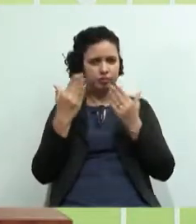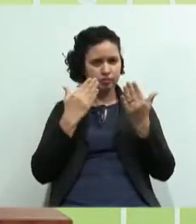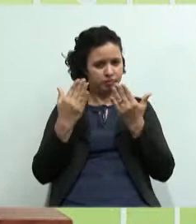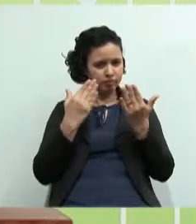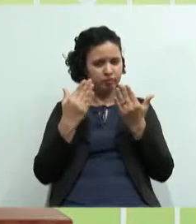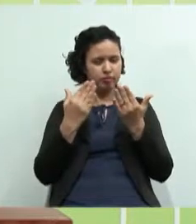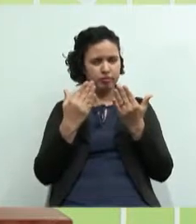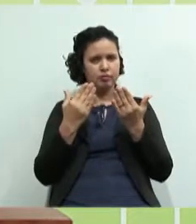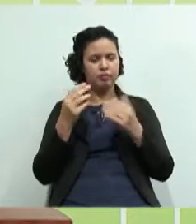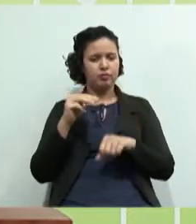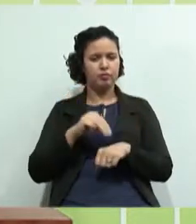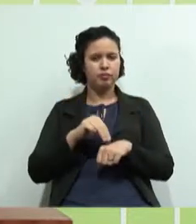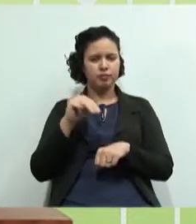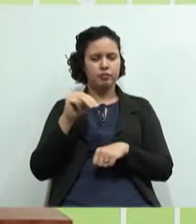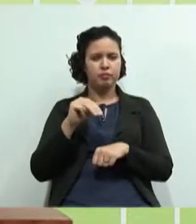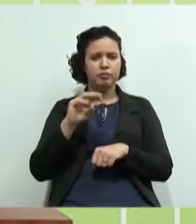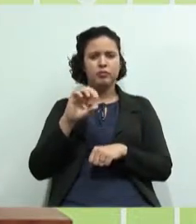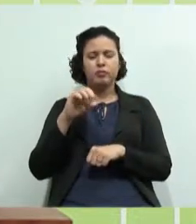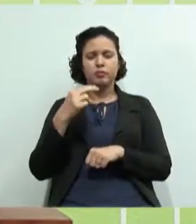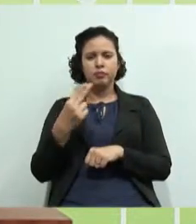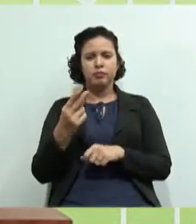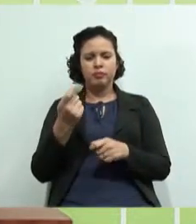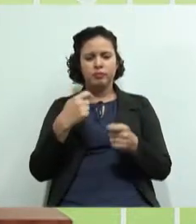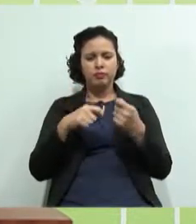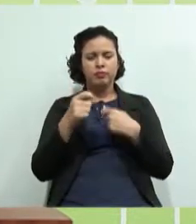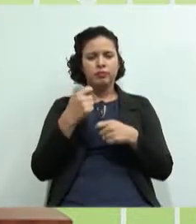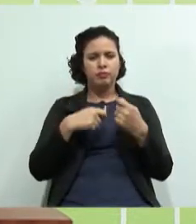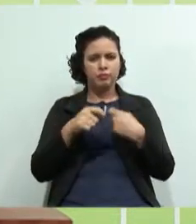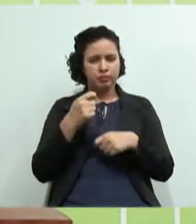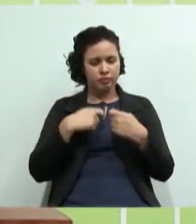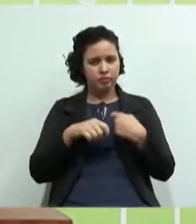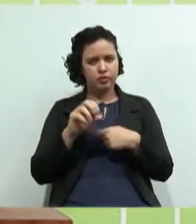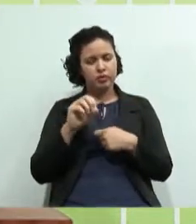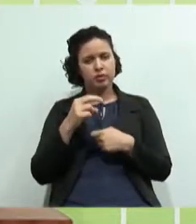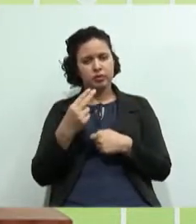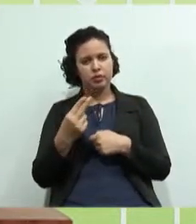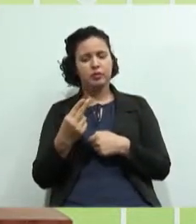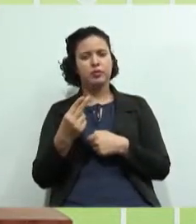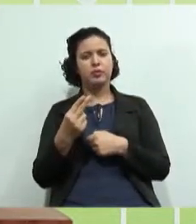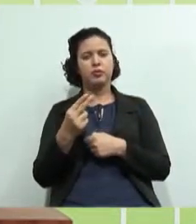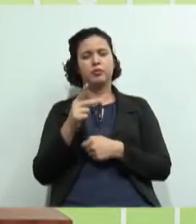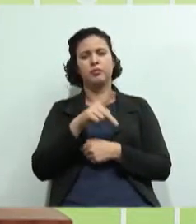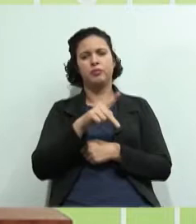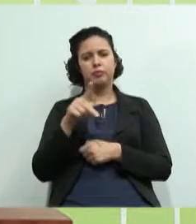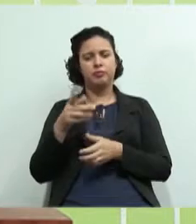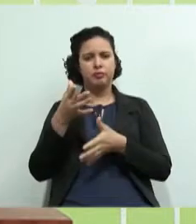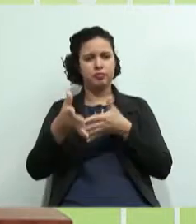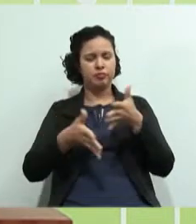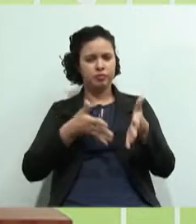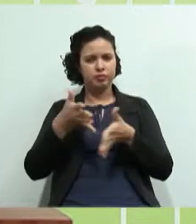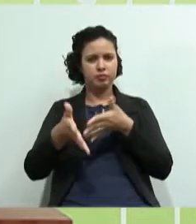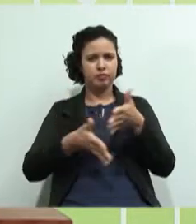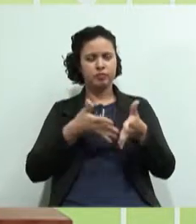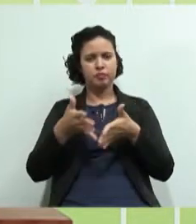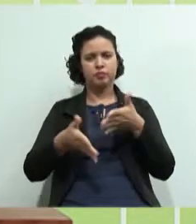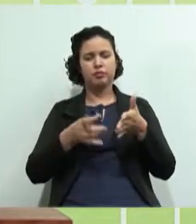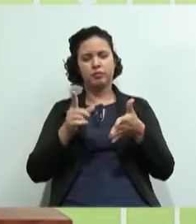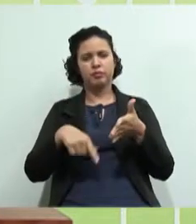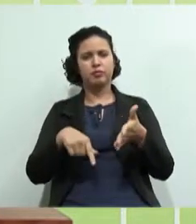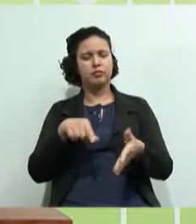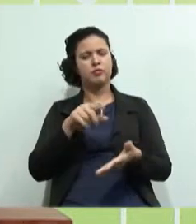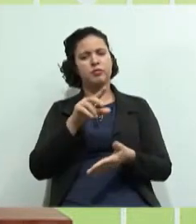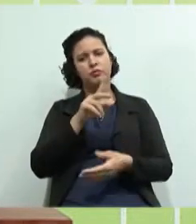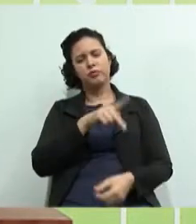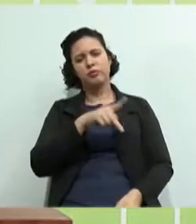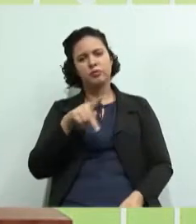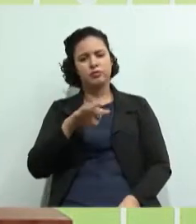que é mestre em psicologia, vou estar me formando em administração, eu serei um professor. Eu quero me formar em Libras, igual a professora Tamires que está